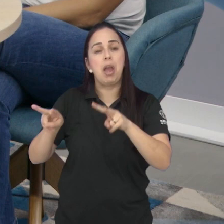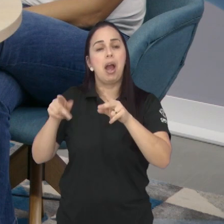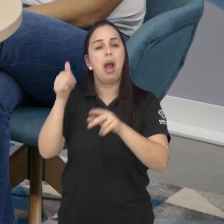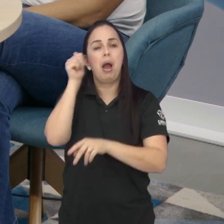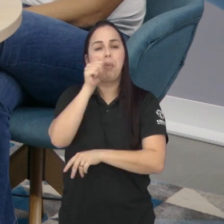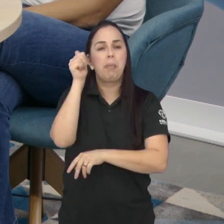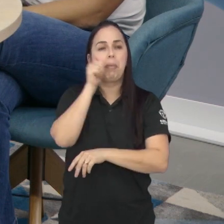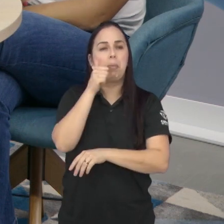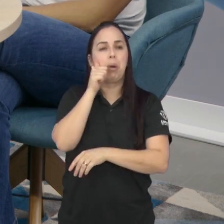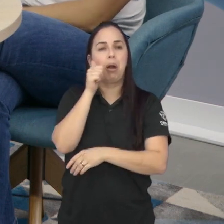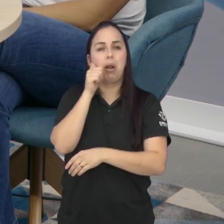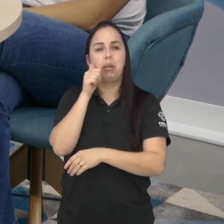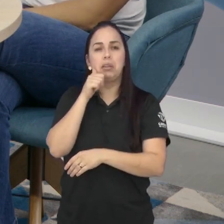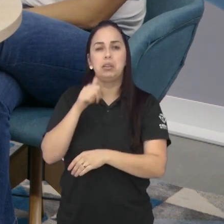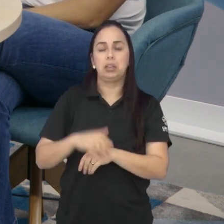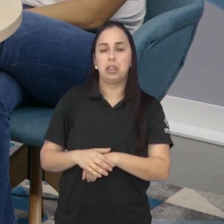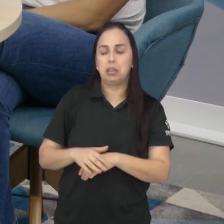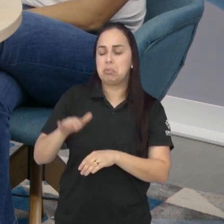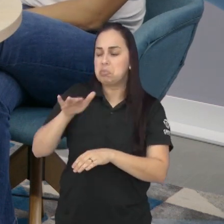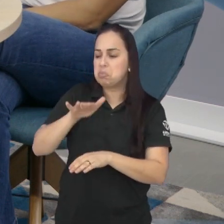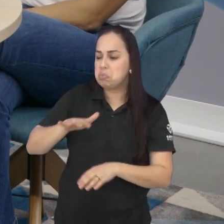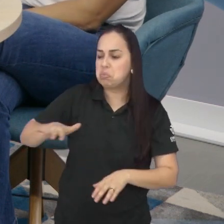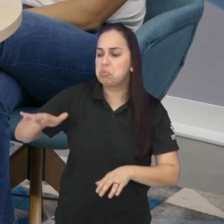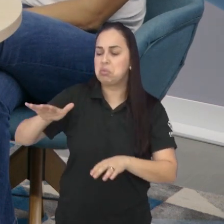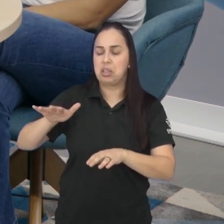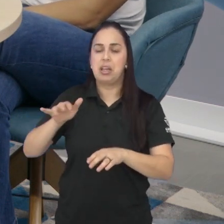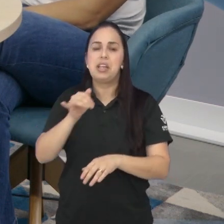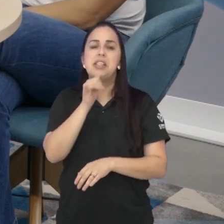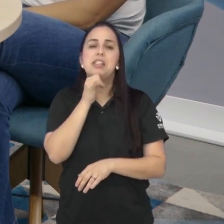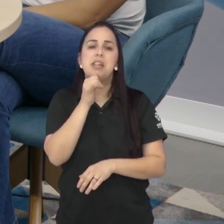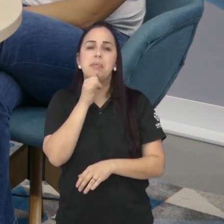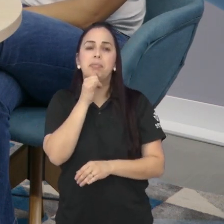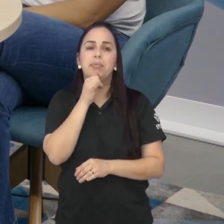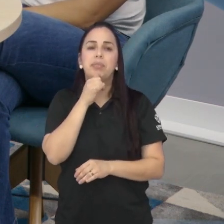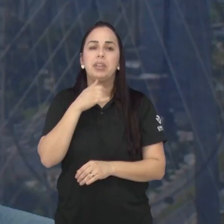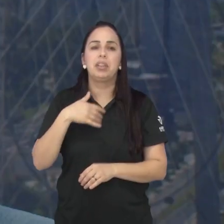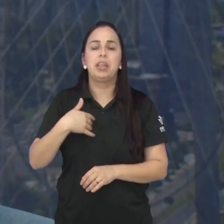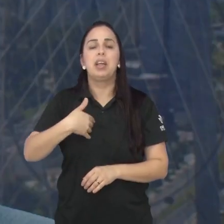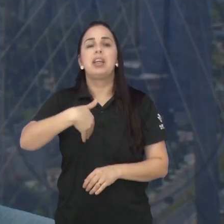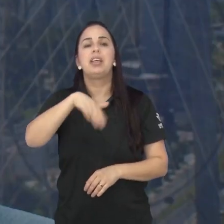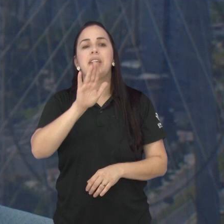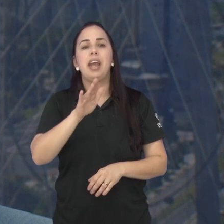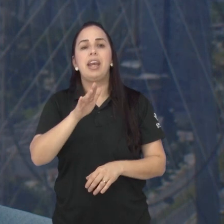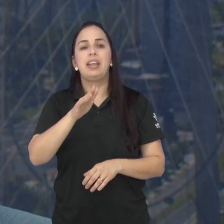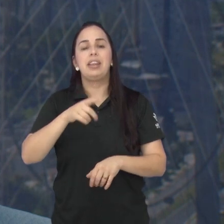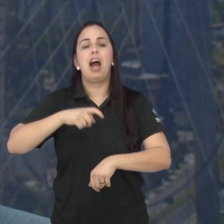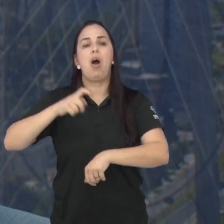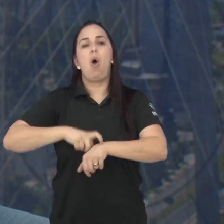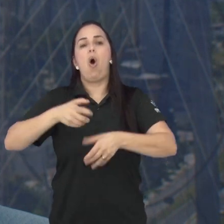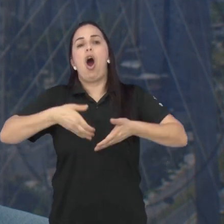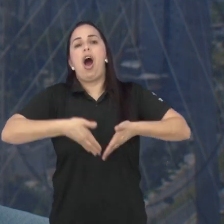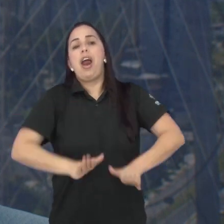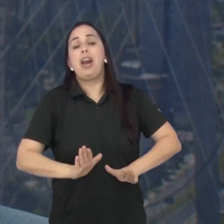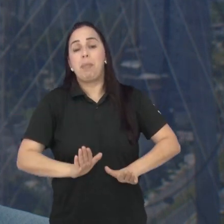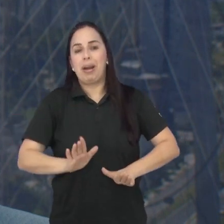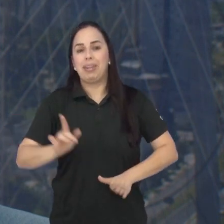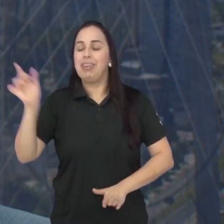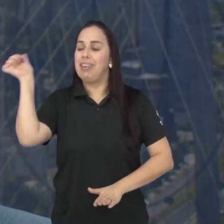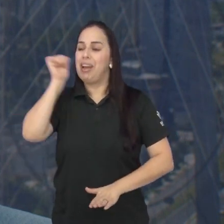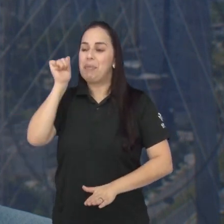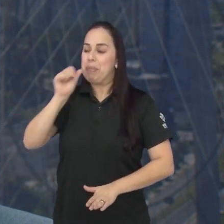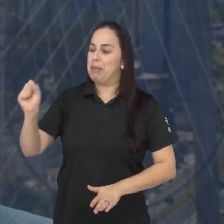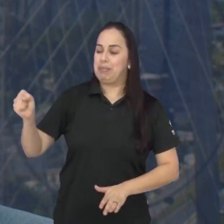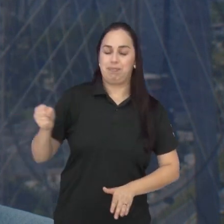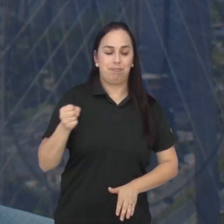uma resistência a ordens hostis, né? Por exemplo, quem faz o parto de quem, né? O movimento das parteiras,